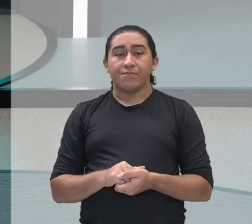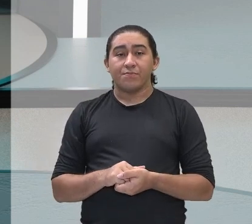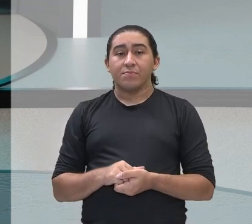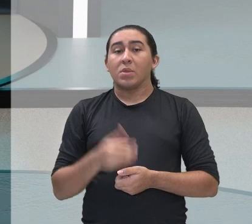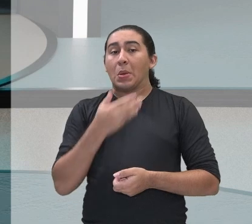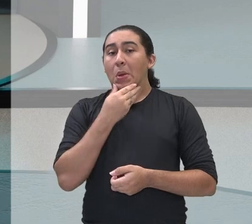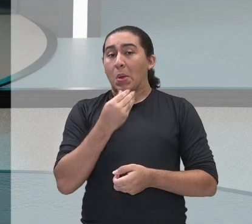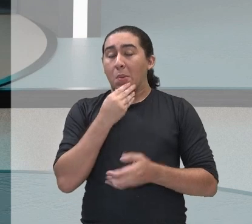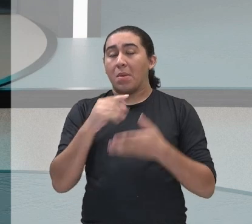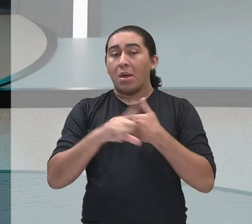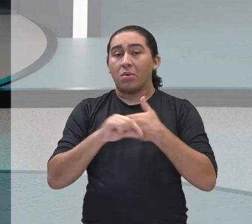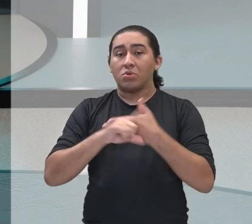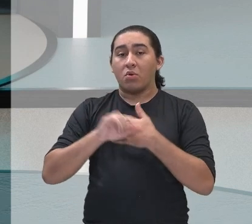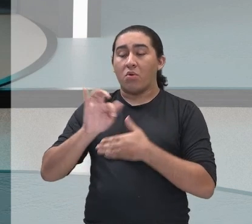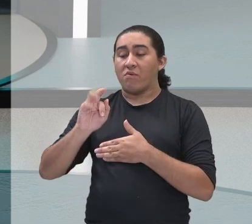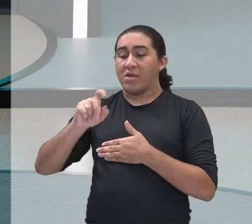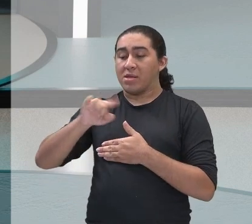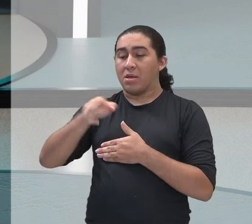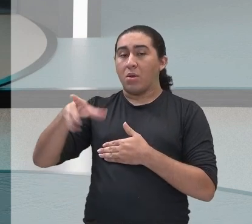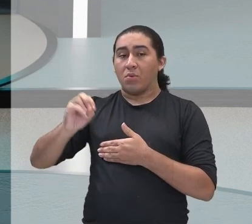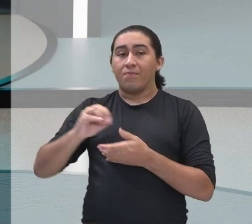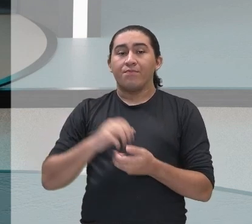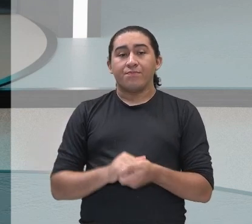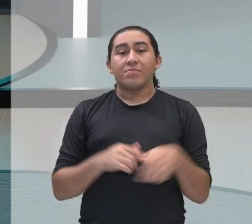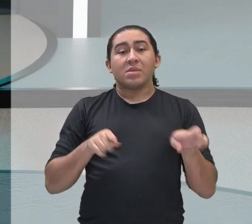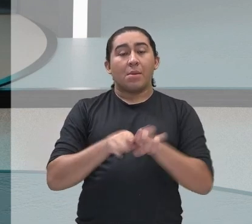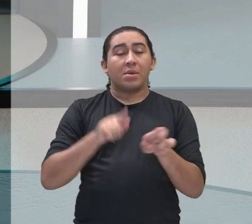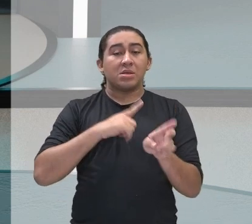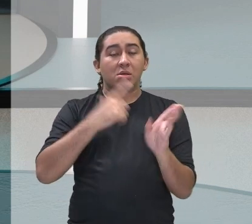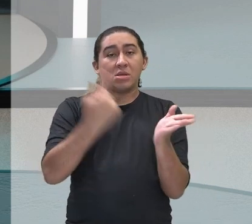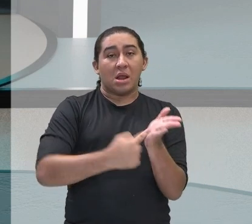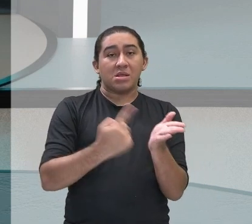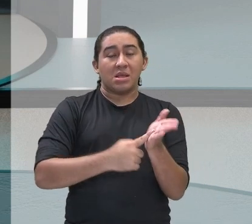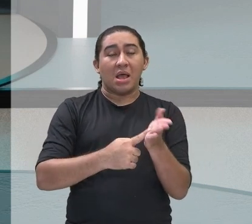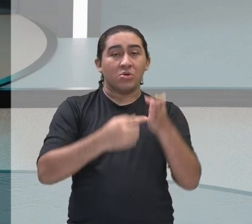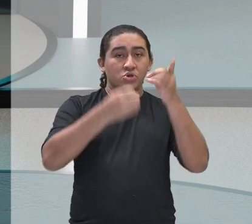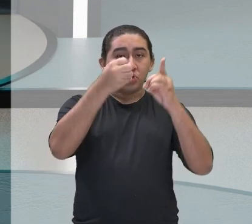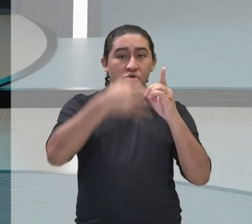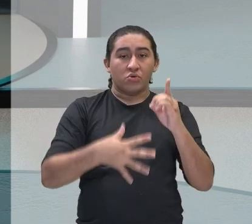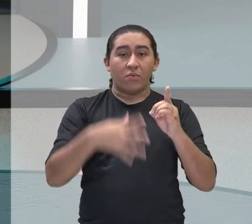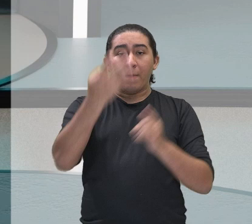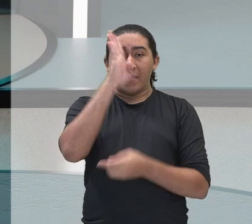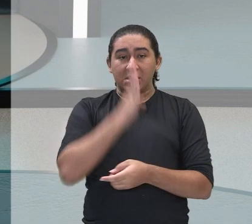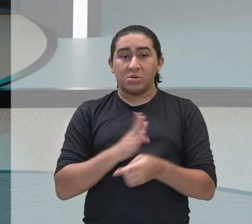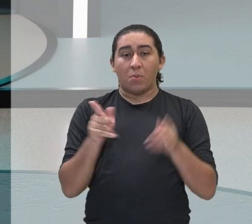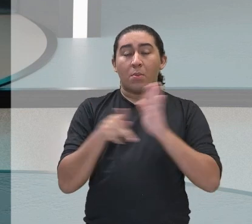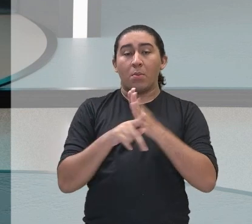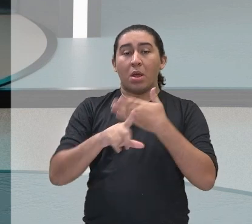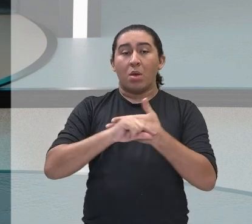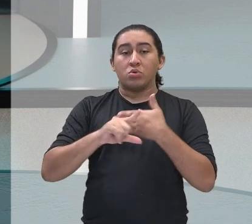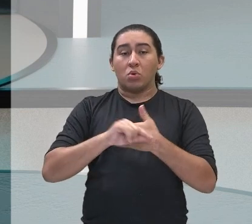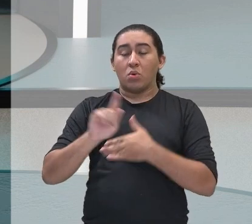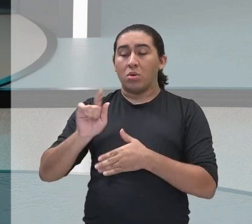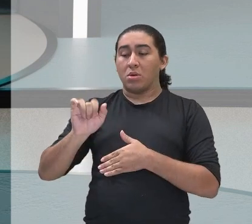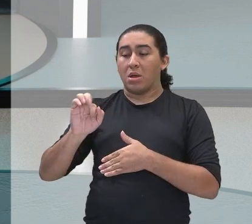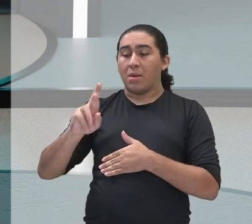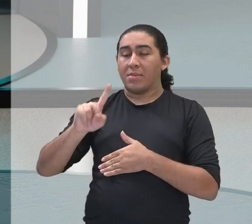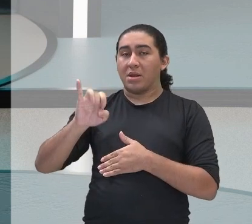Cardim. Tem também o Tratado Descritivo do Brasil, de Gabriel Soares de